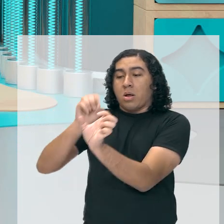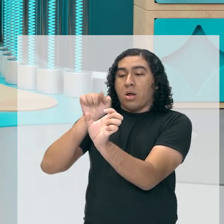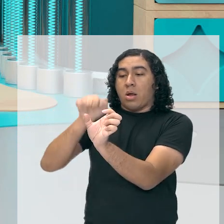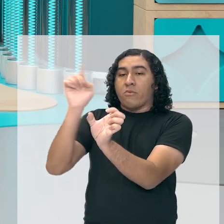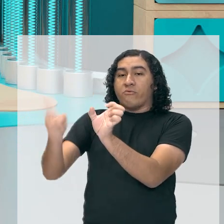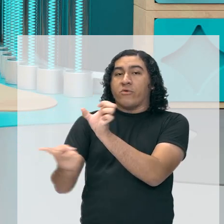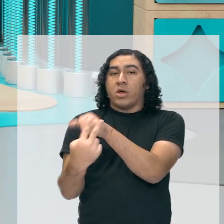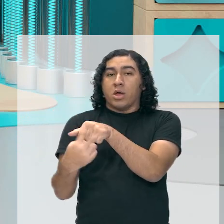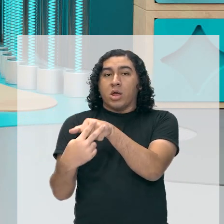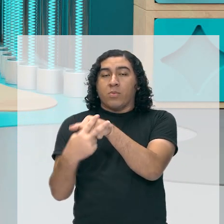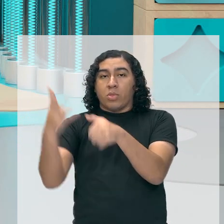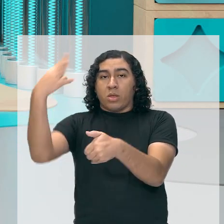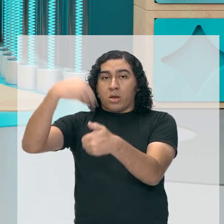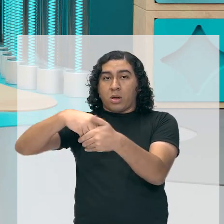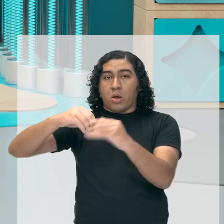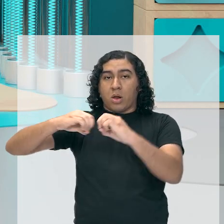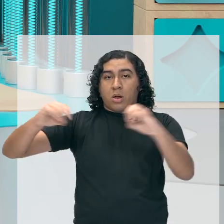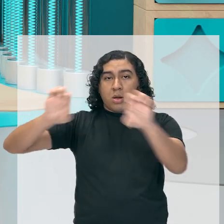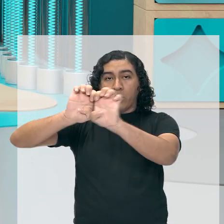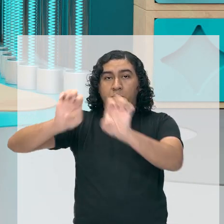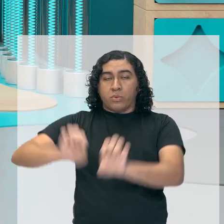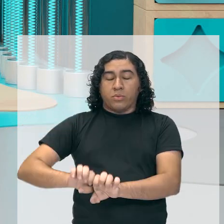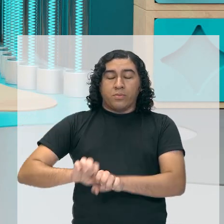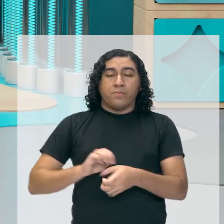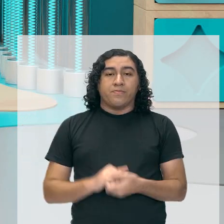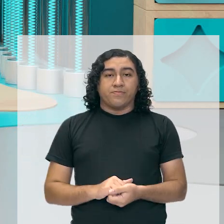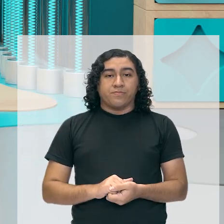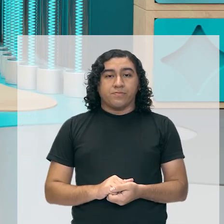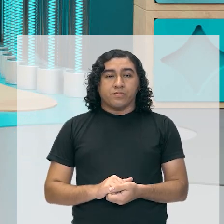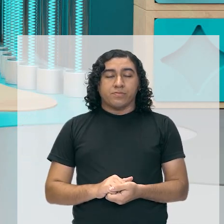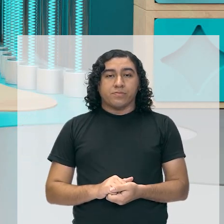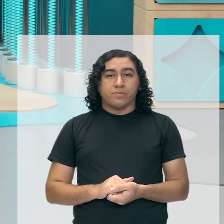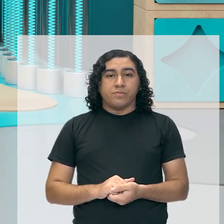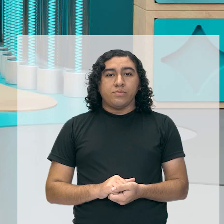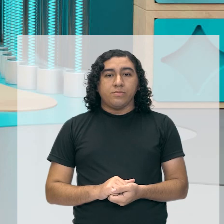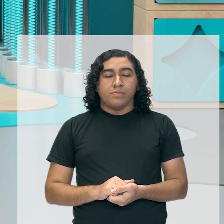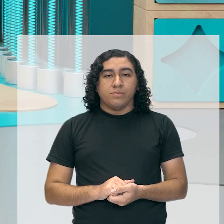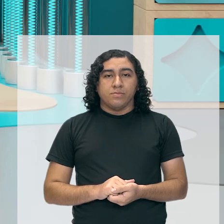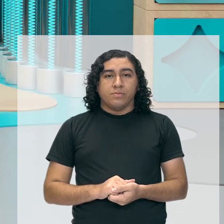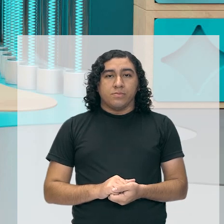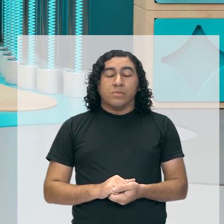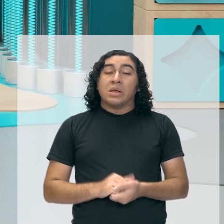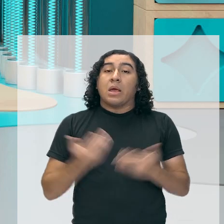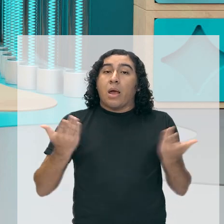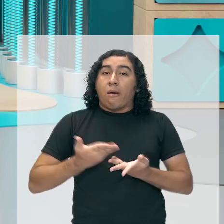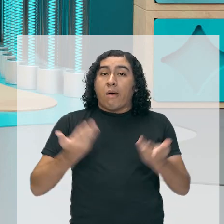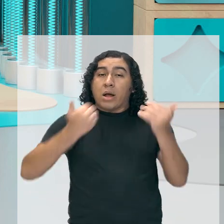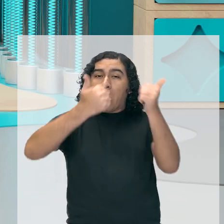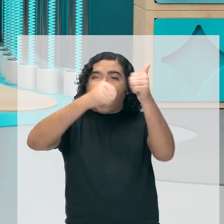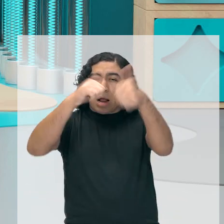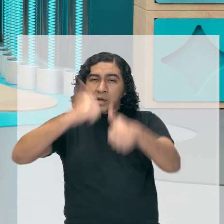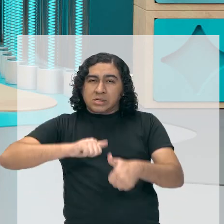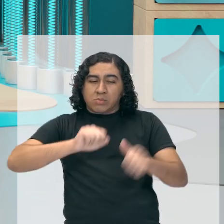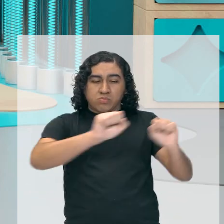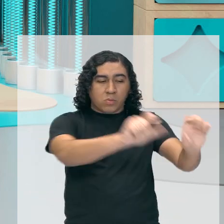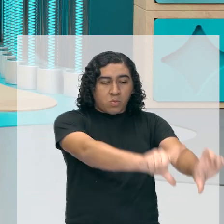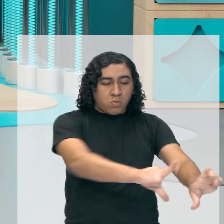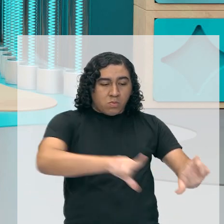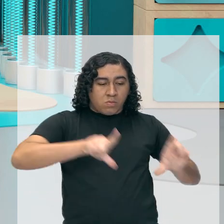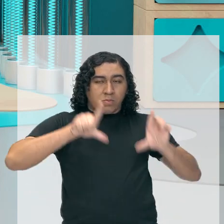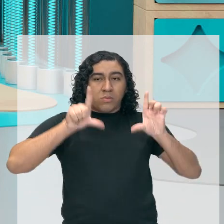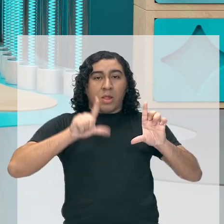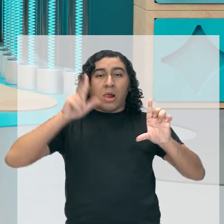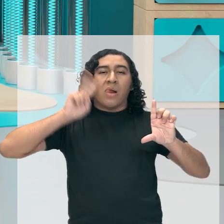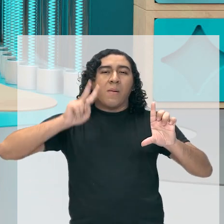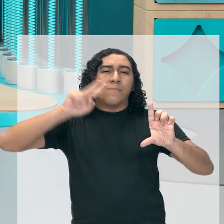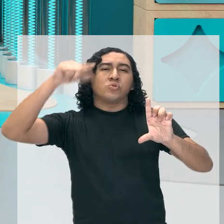ok? Agora, observando e analisando com um foco maior a parte nominal, vamos relembrar